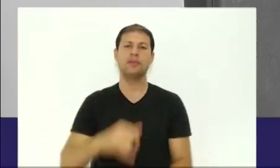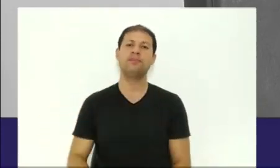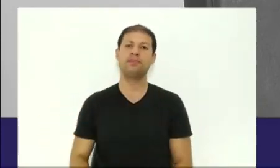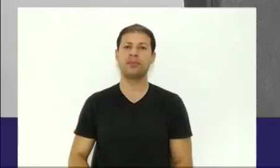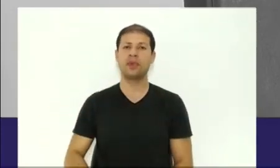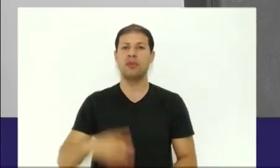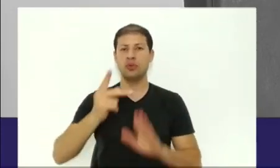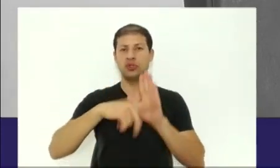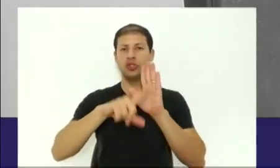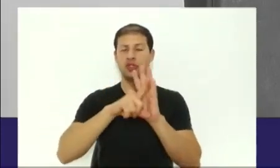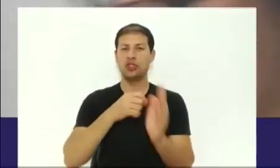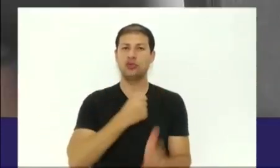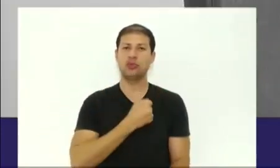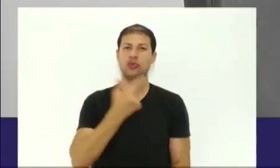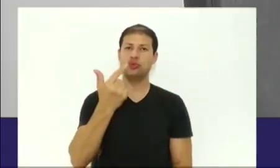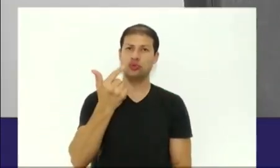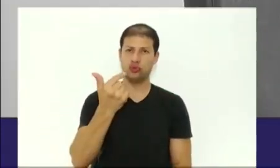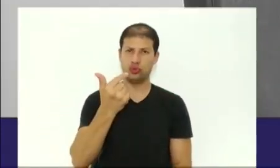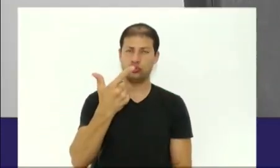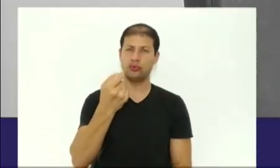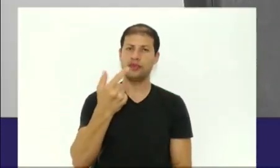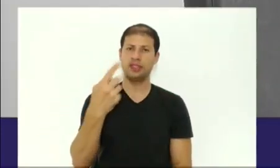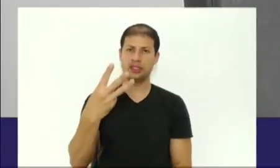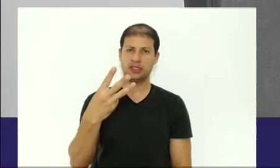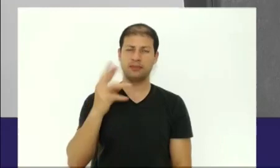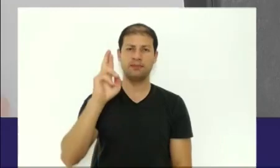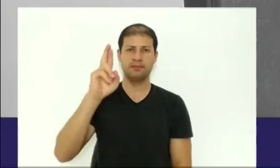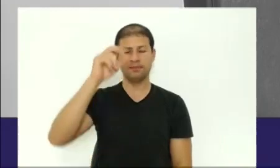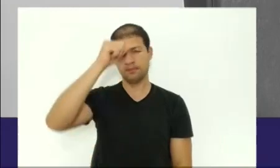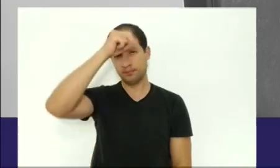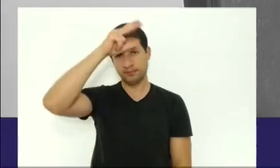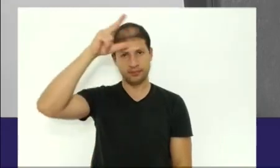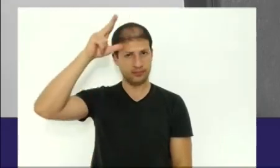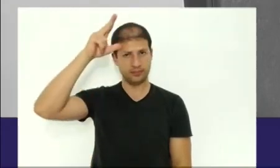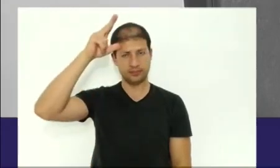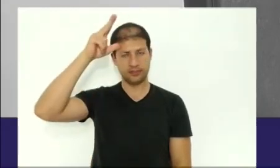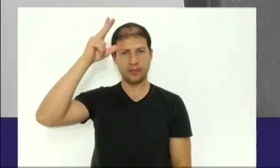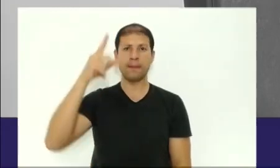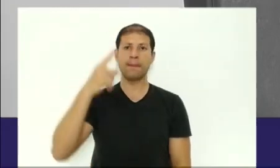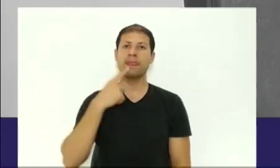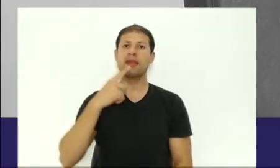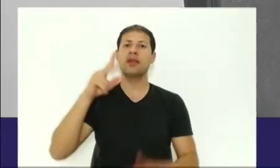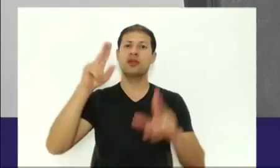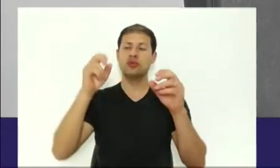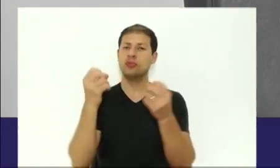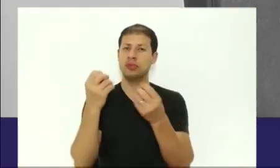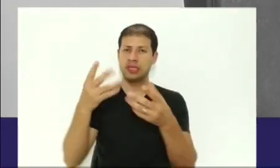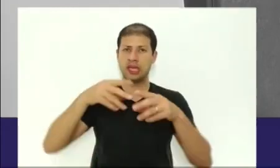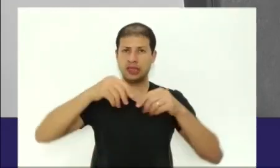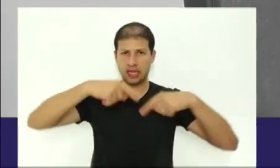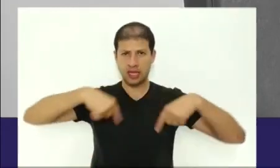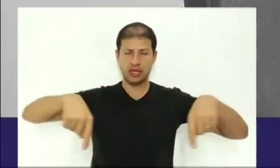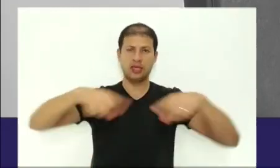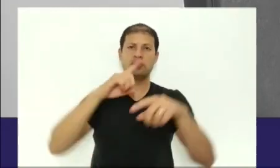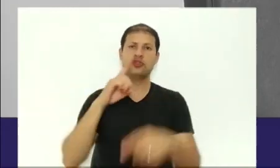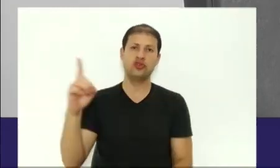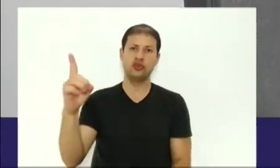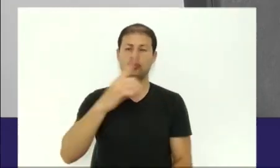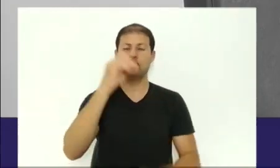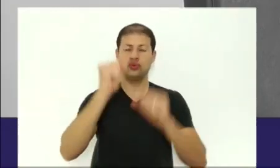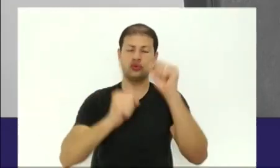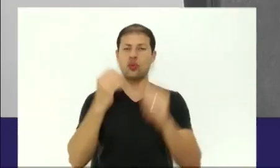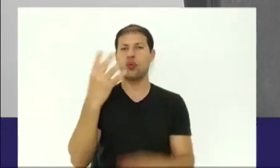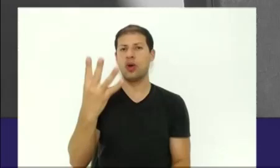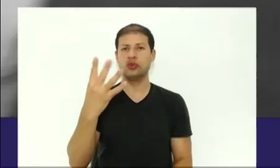número 12 de 2023, de iniciativa do prefeito, que dispõe sobre doação de terreno no Distrito Industrial 4,